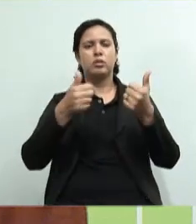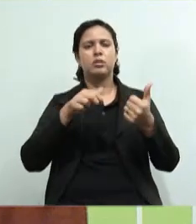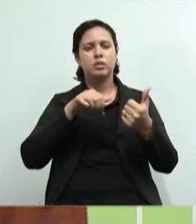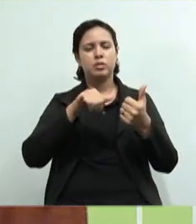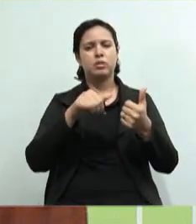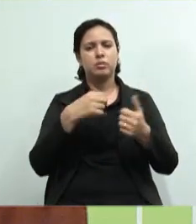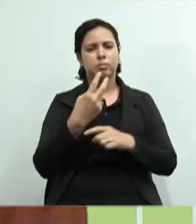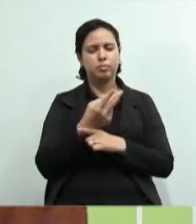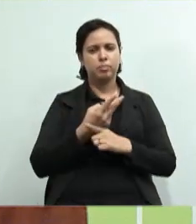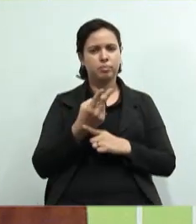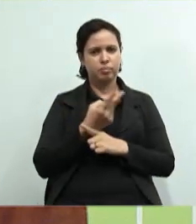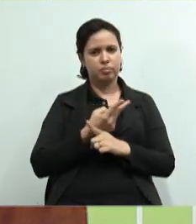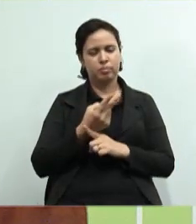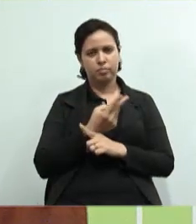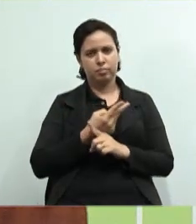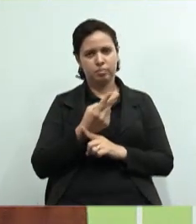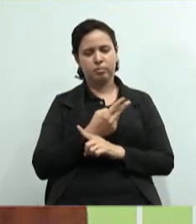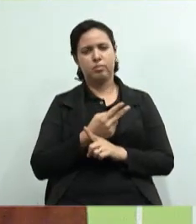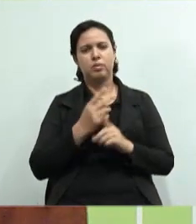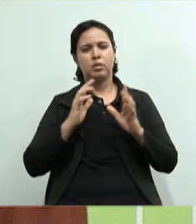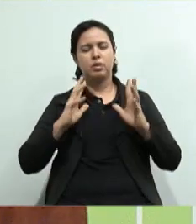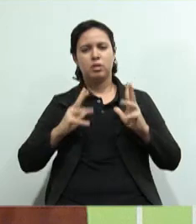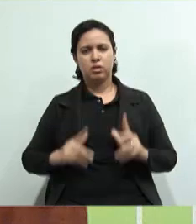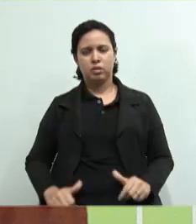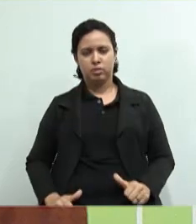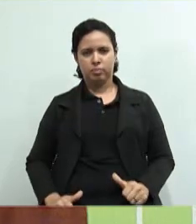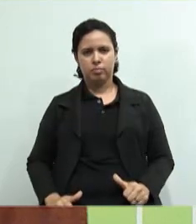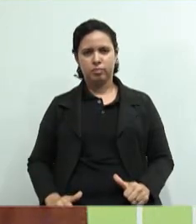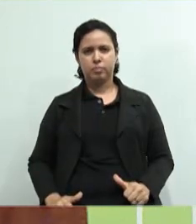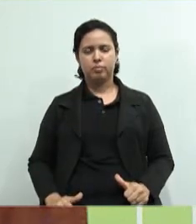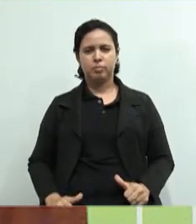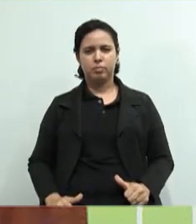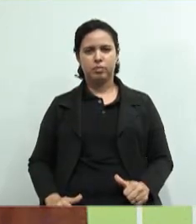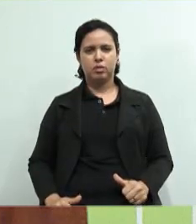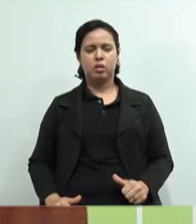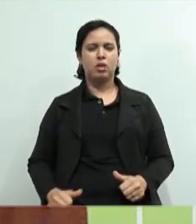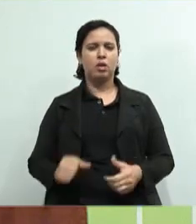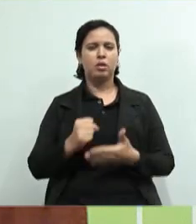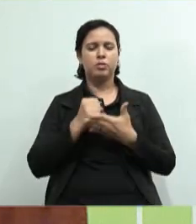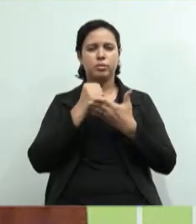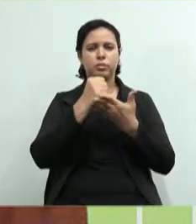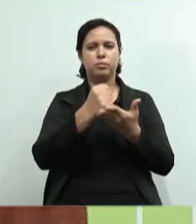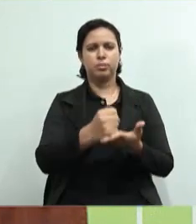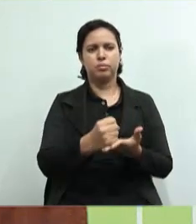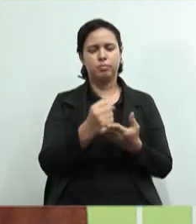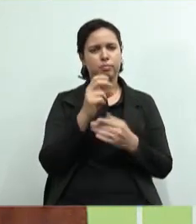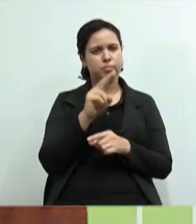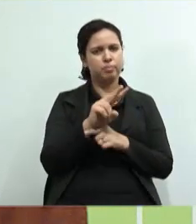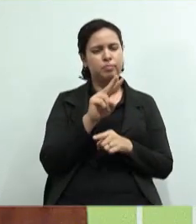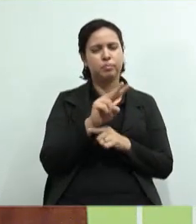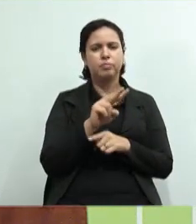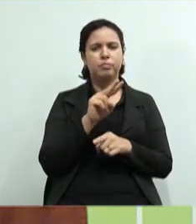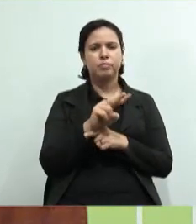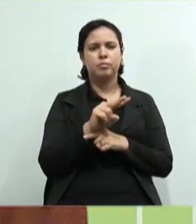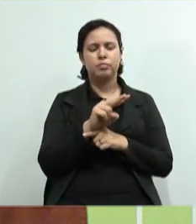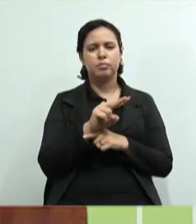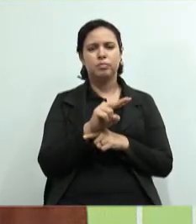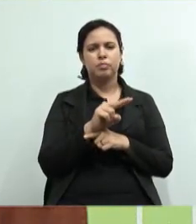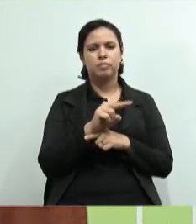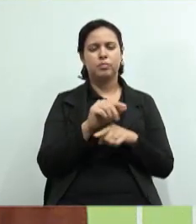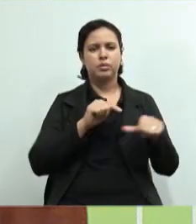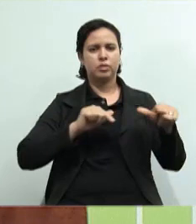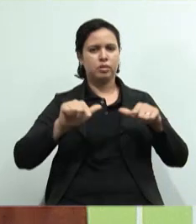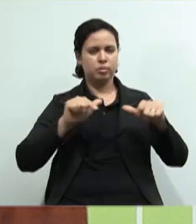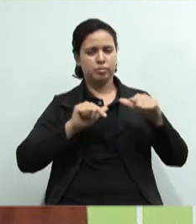procurar deixar limpinho do jeito que a gente encontrou. Ajuda a preservar o ambiente e o trabalho flui